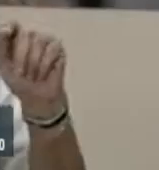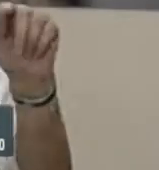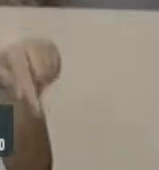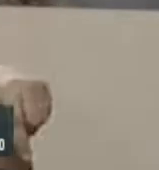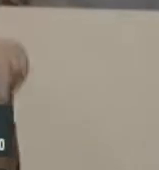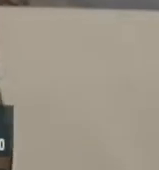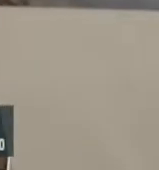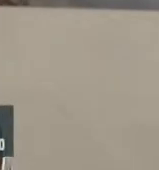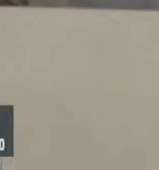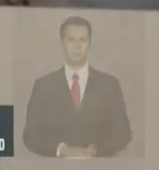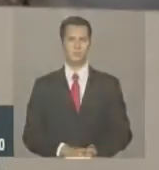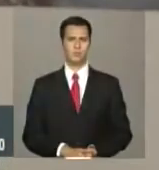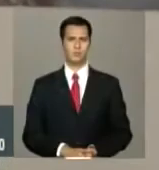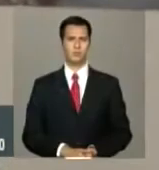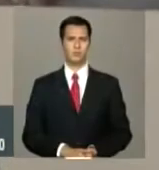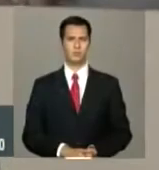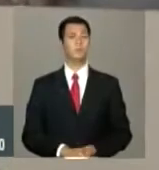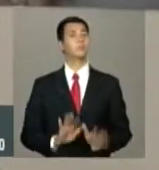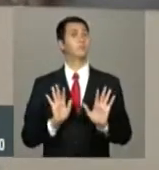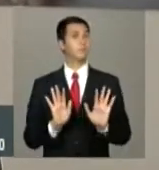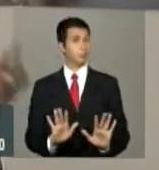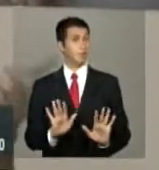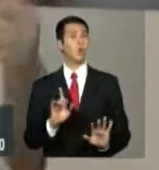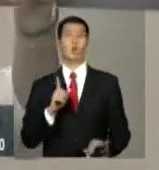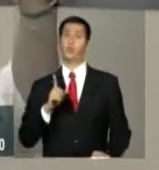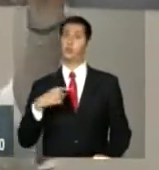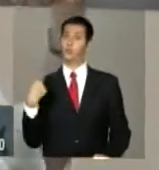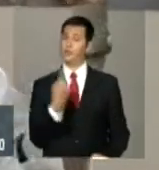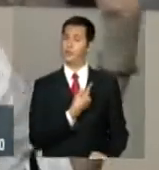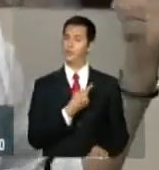governos têm medo. Vírgula, exceto nós, que estamos implementando.